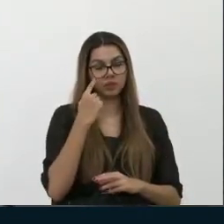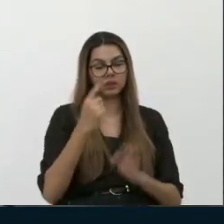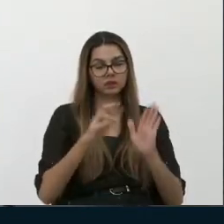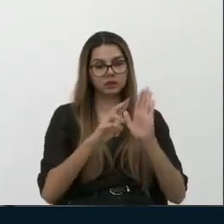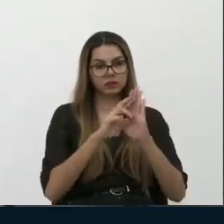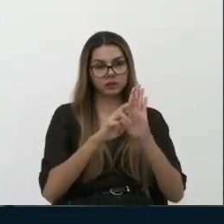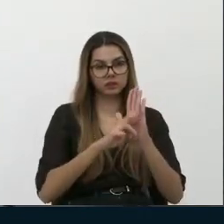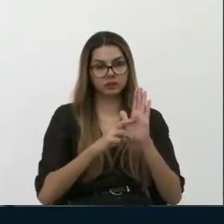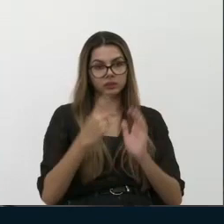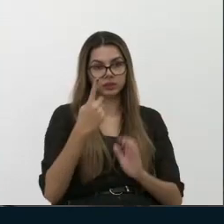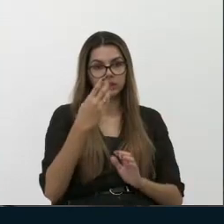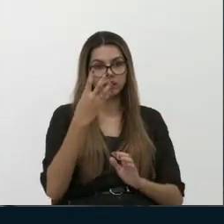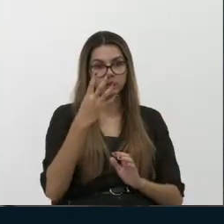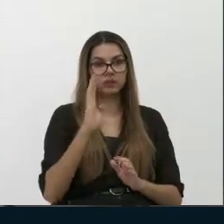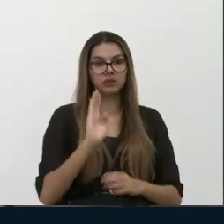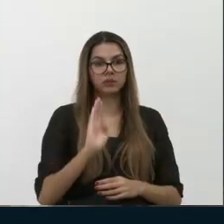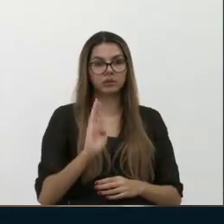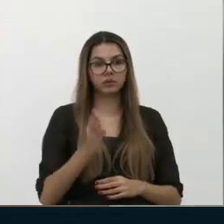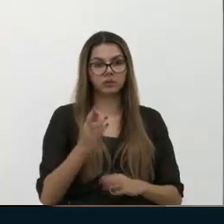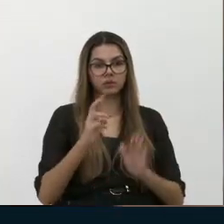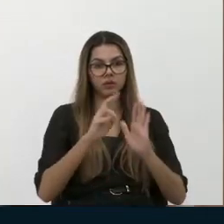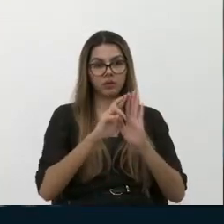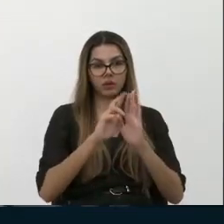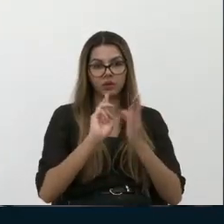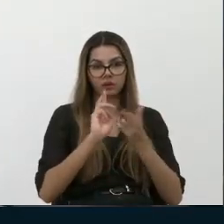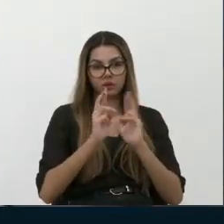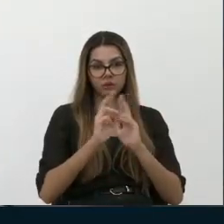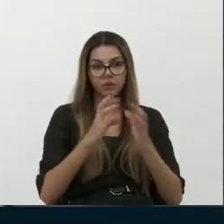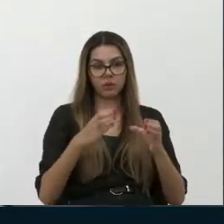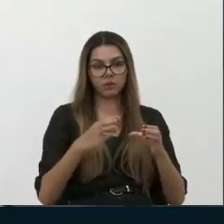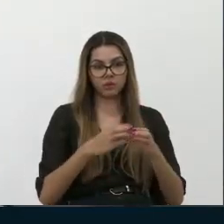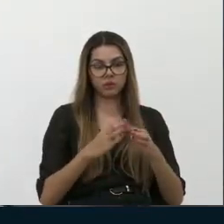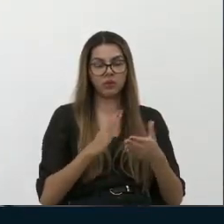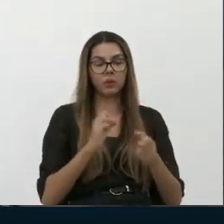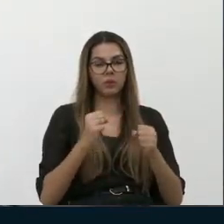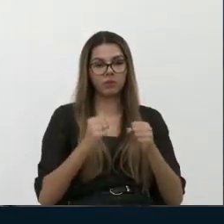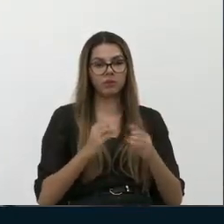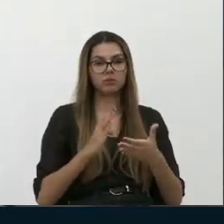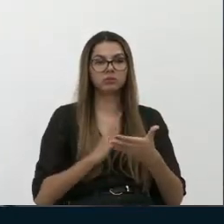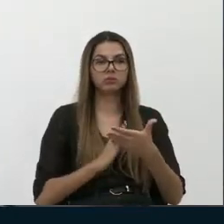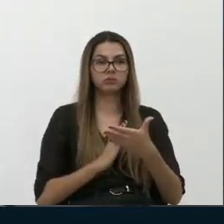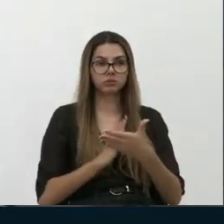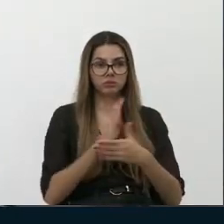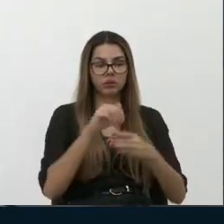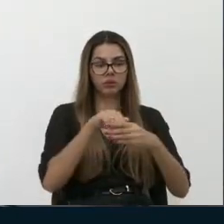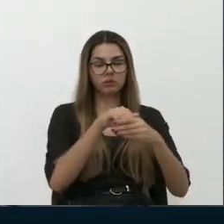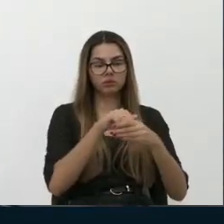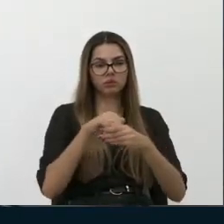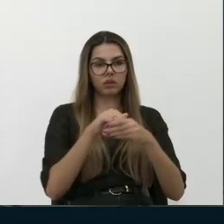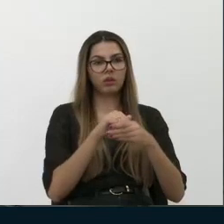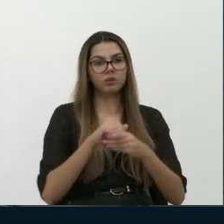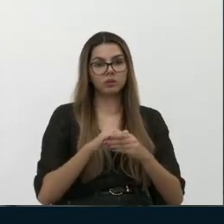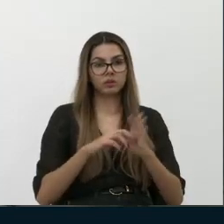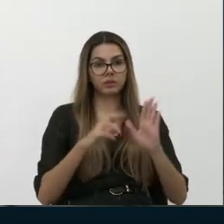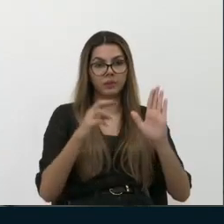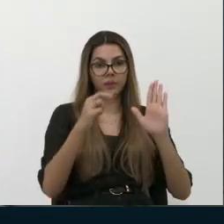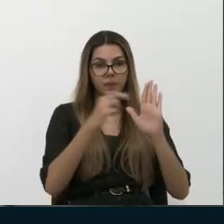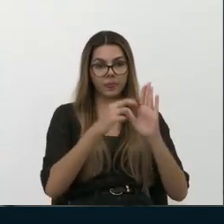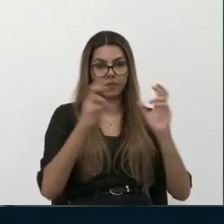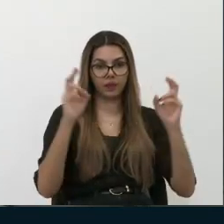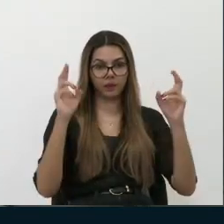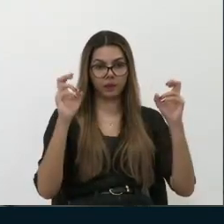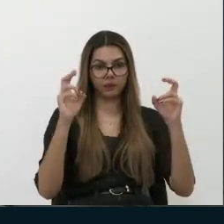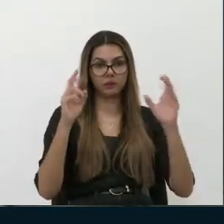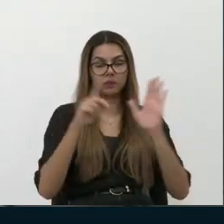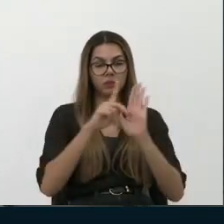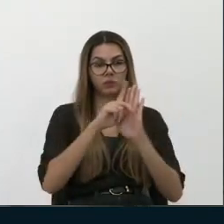itens e 8 deles já têm os pareceres das comissões e podem ser votados aqui em plenário. Um dos destaques é um projeto permitindo que pessoas